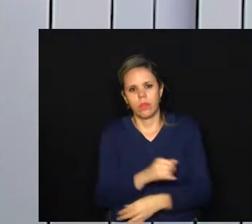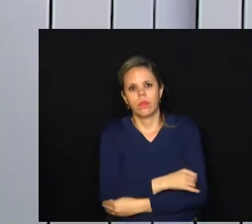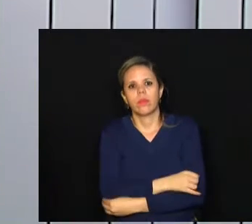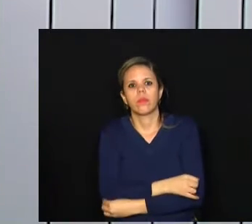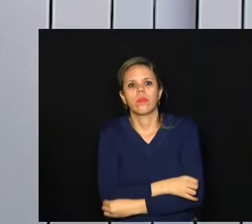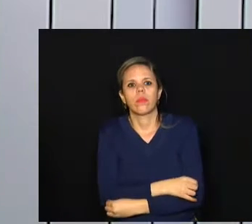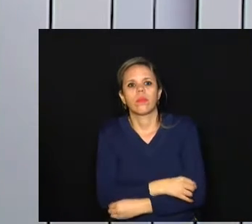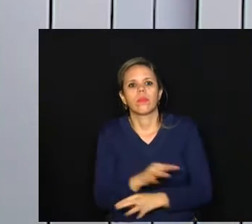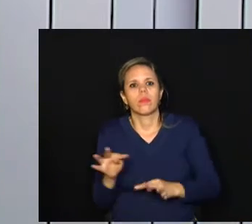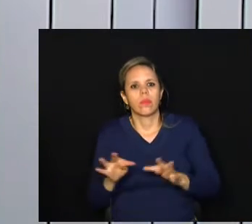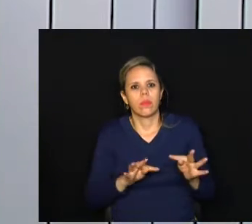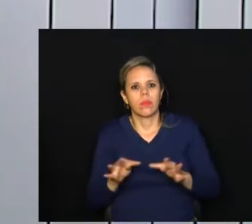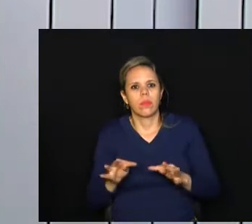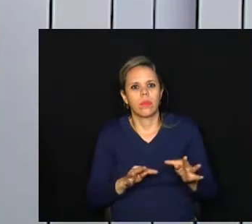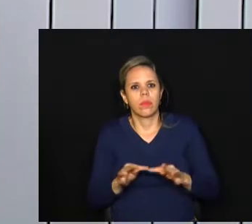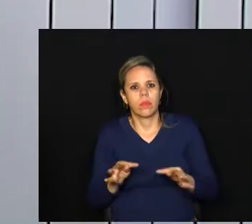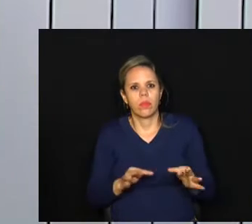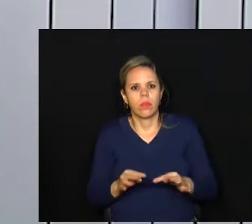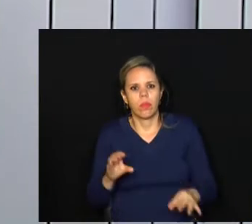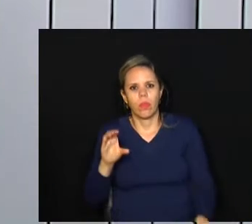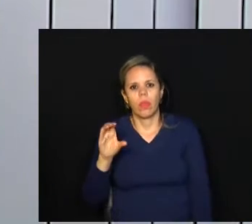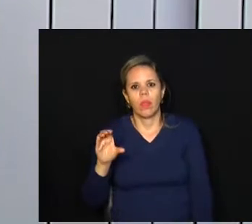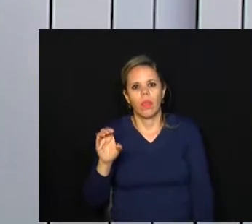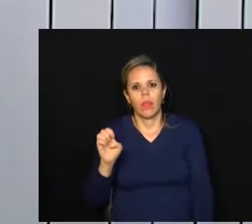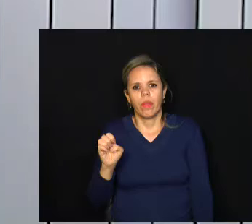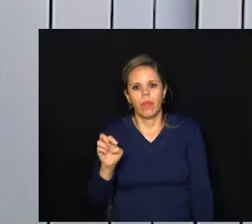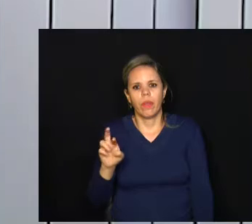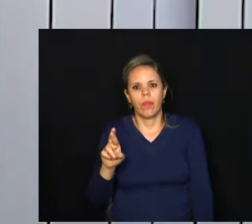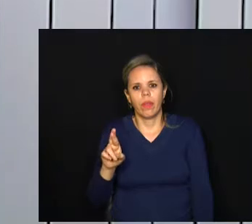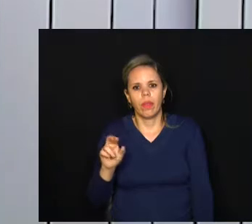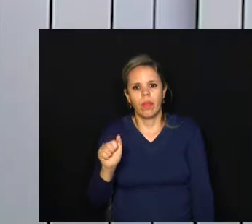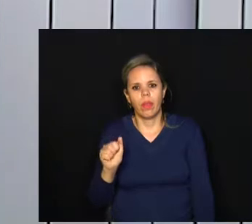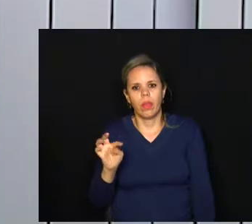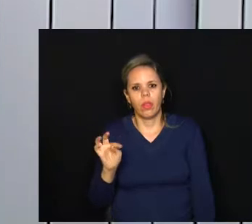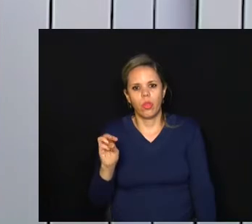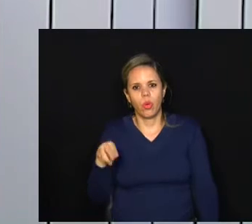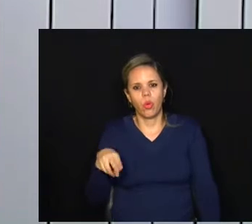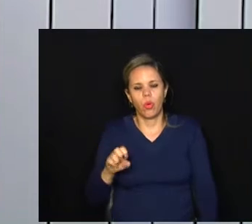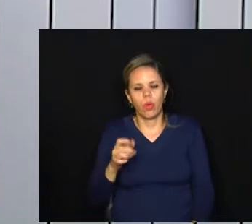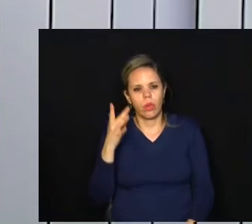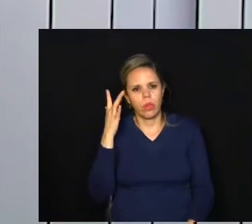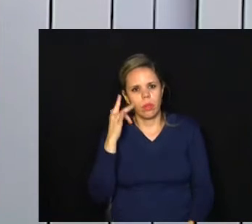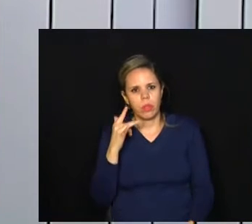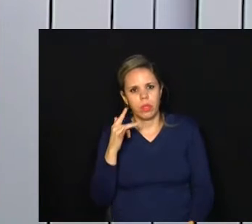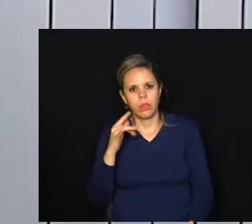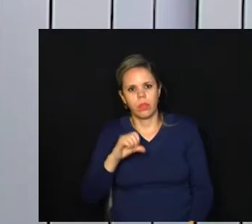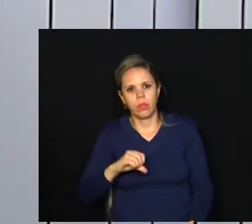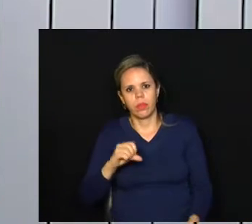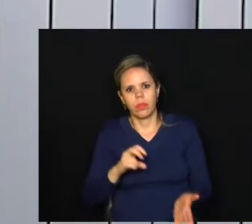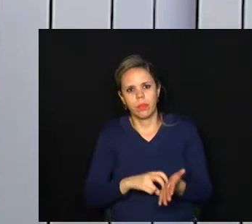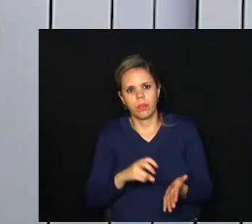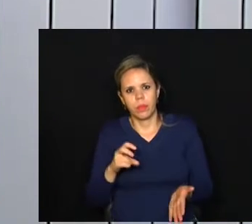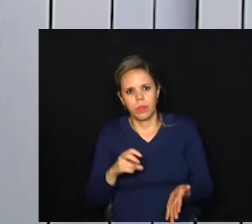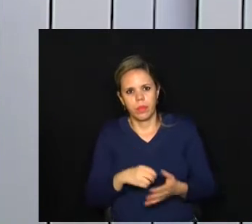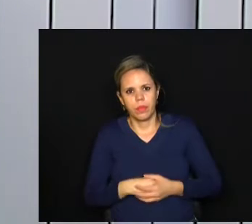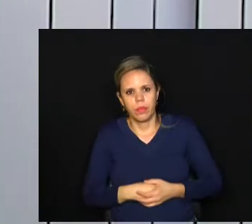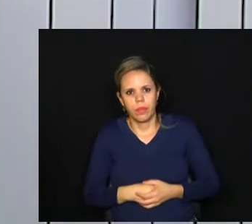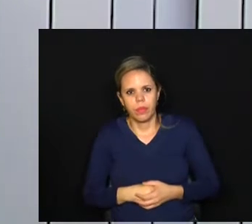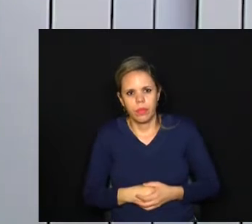e Tratamento do ceratocone. Reforçando então, amanhã, a partir das 9 horas da